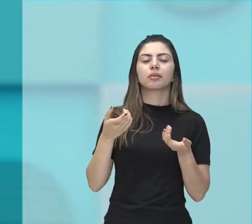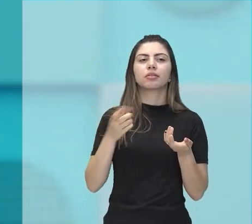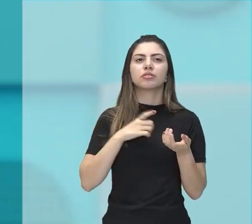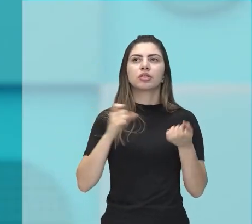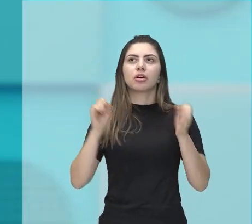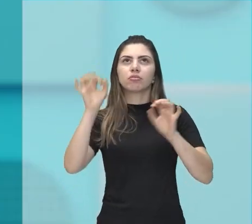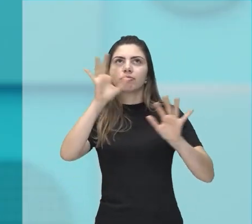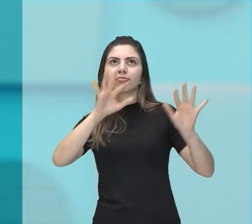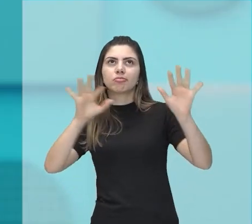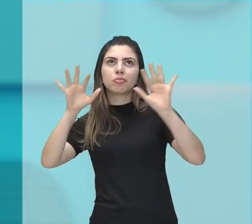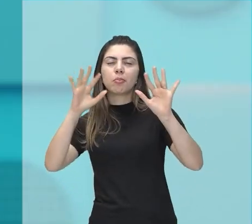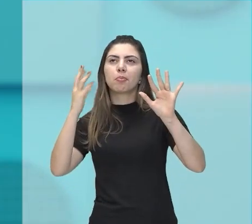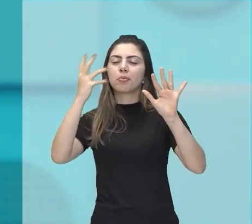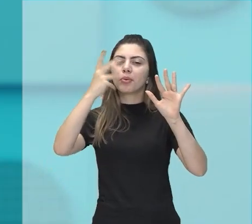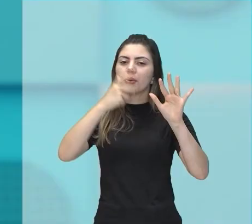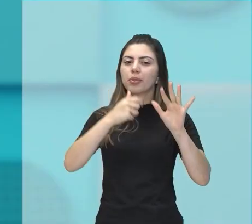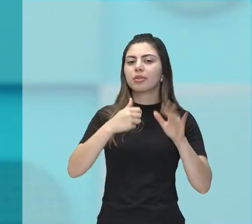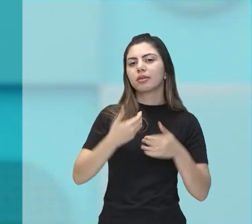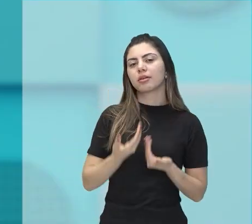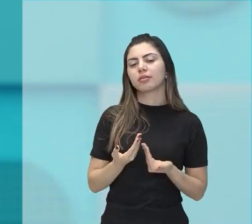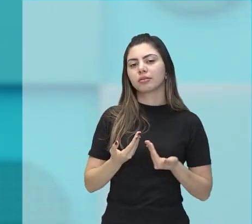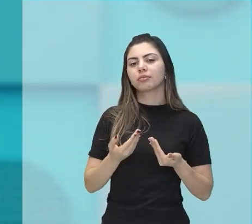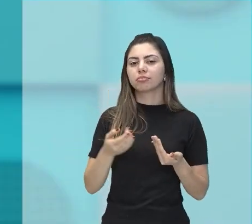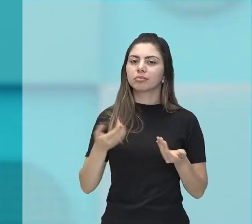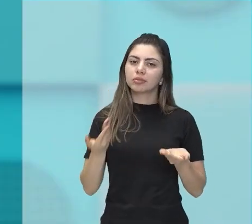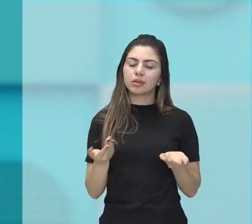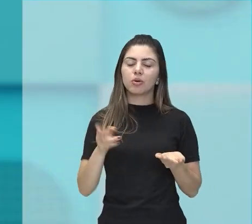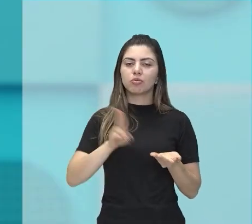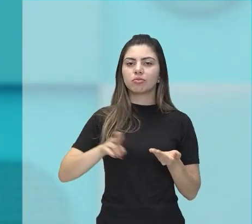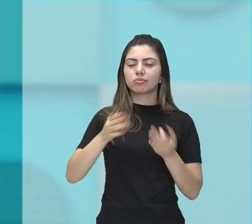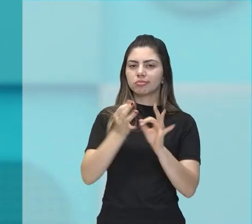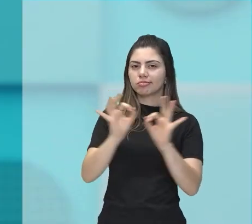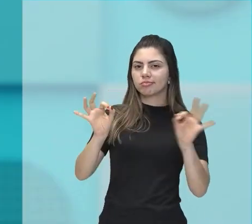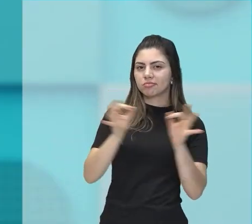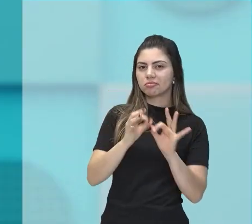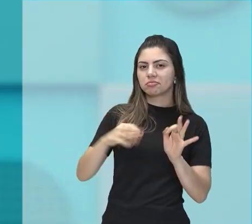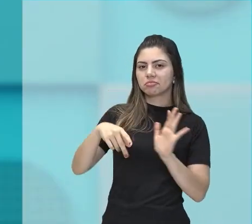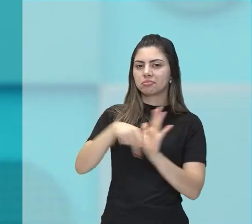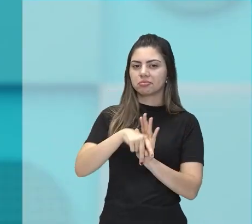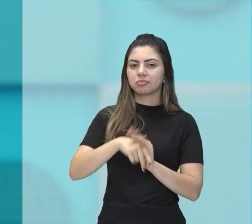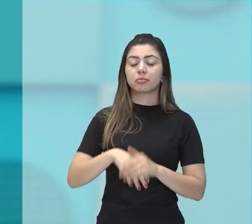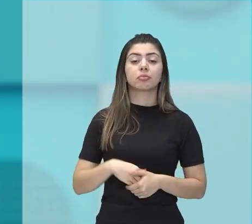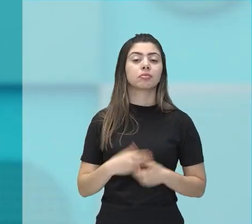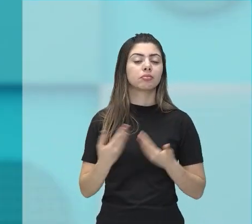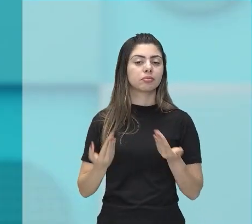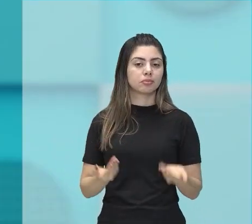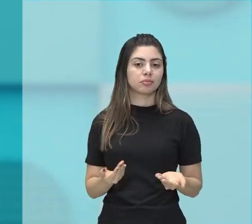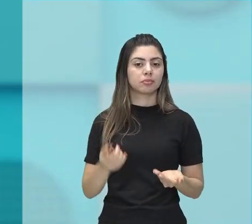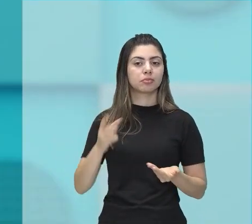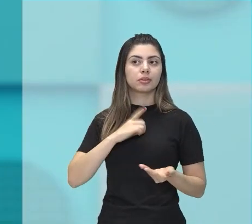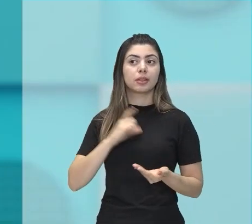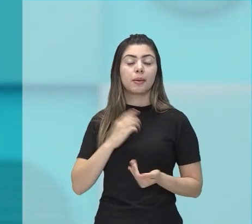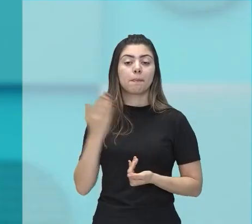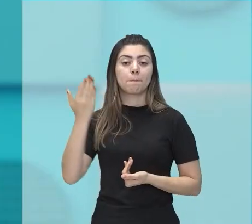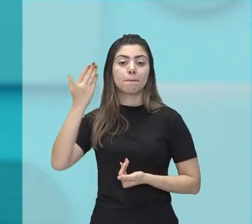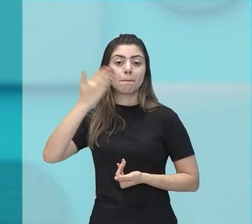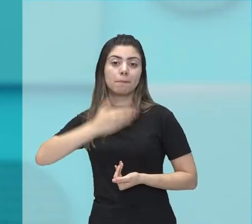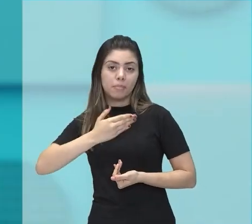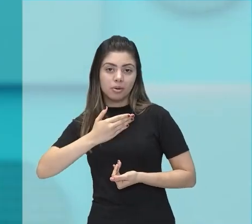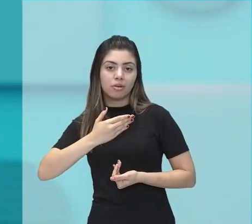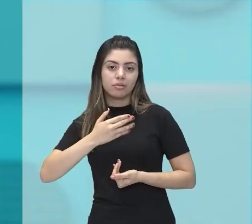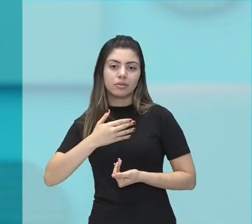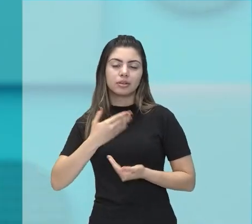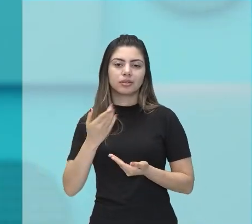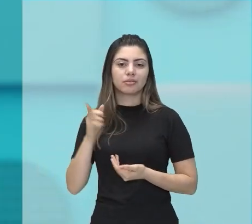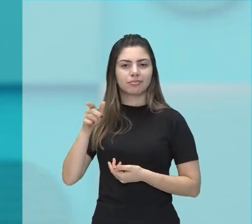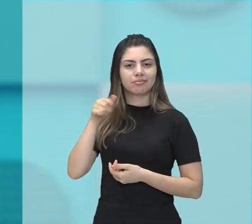gente falou I think it will be a great day, vai ser um dia ótimo. Por conta dessas previsões com evidências. A teacher